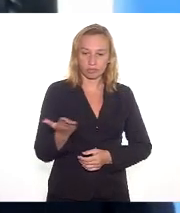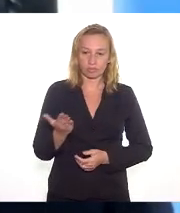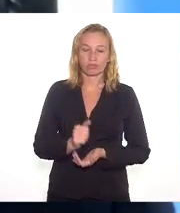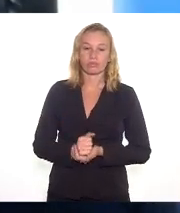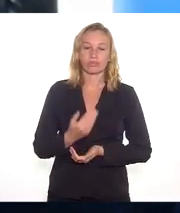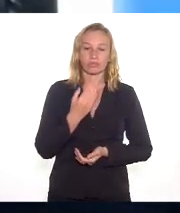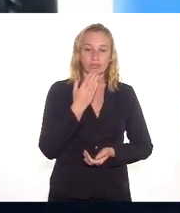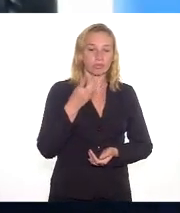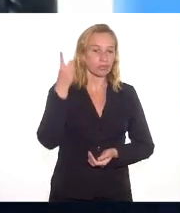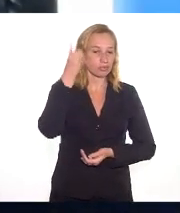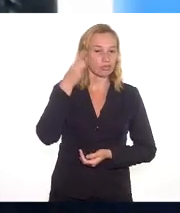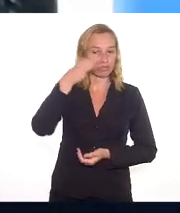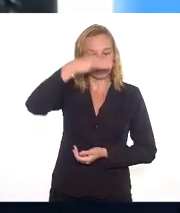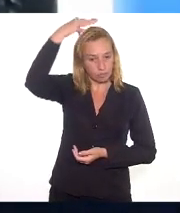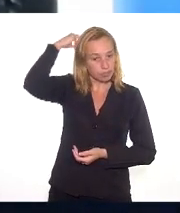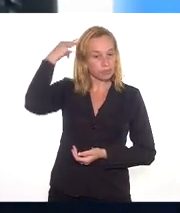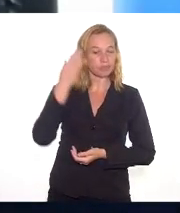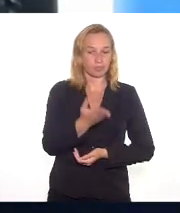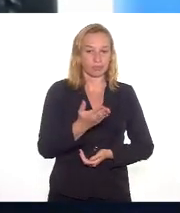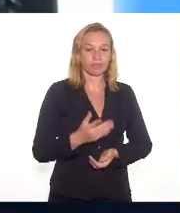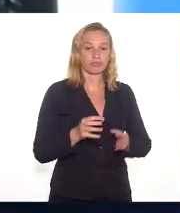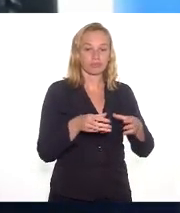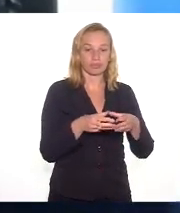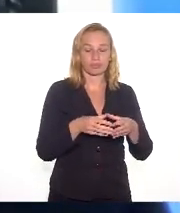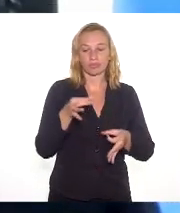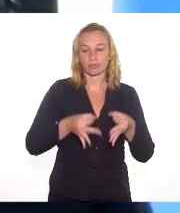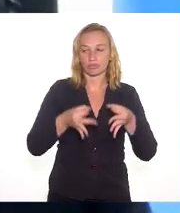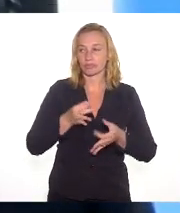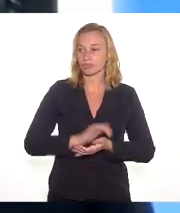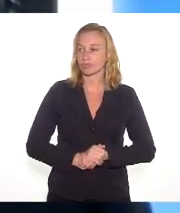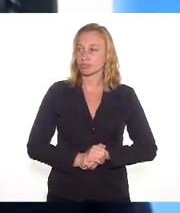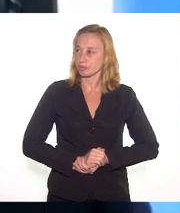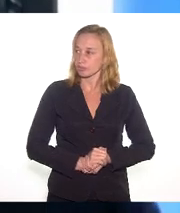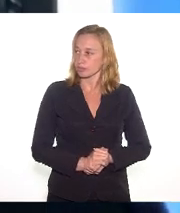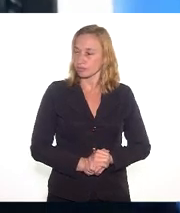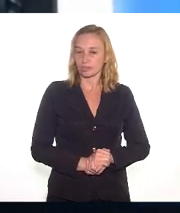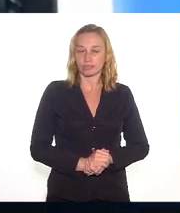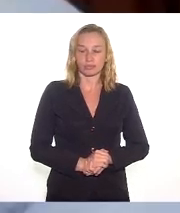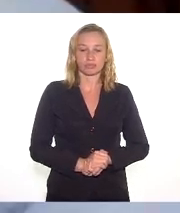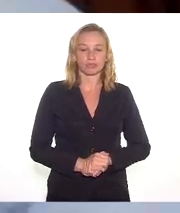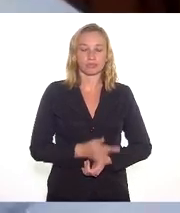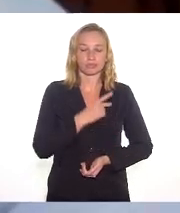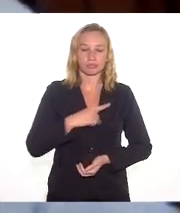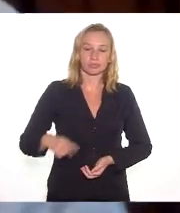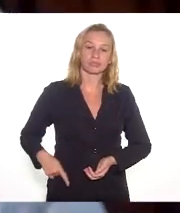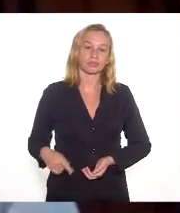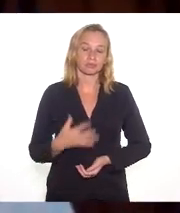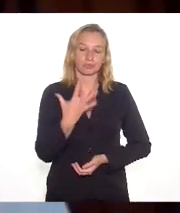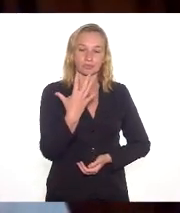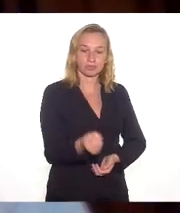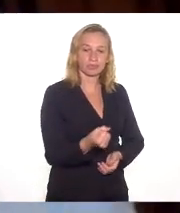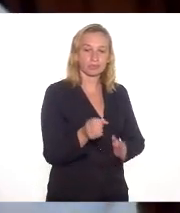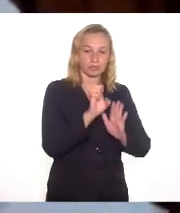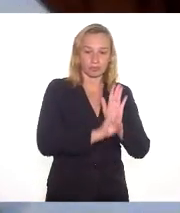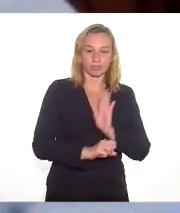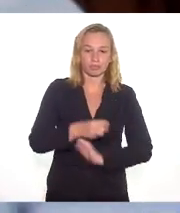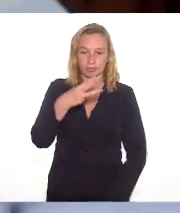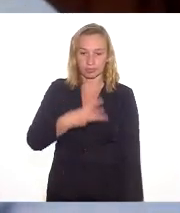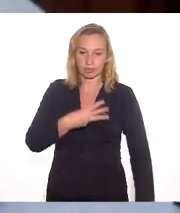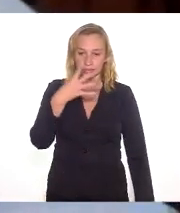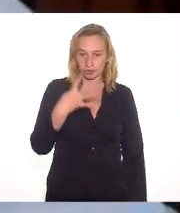o deputado Márcio Pacheco, pela Constituição e Justiça. Senhor presidente, o parecer é favorável às emendas